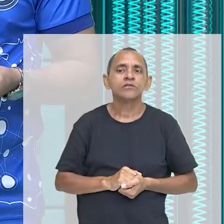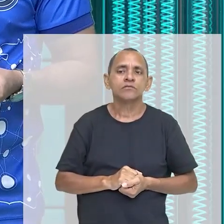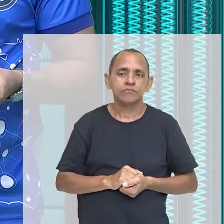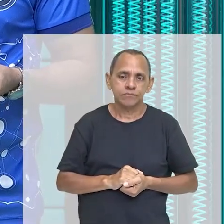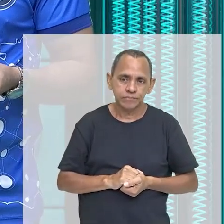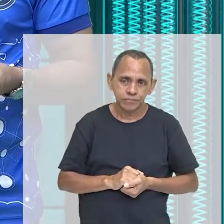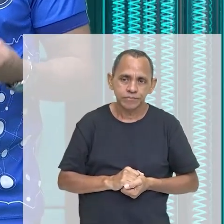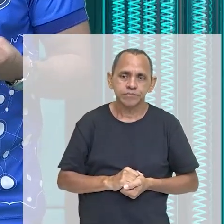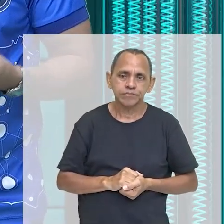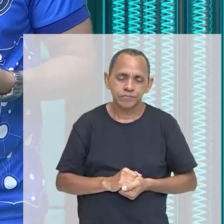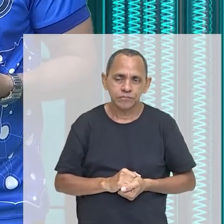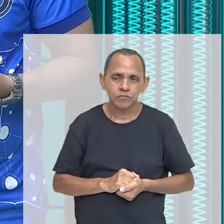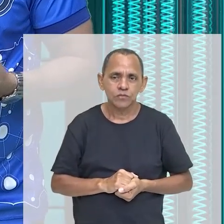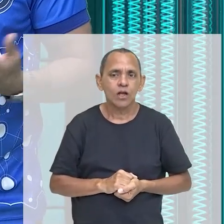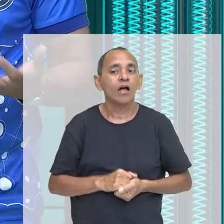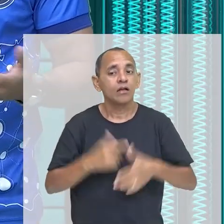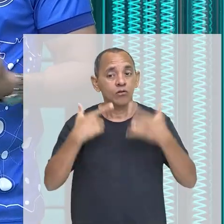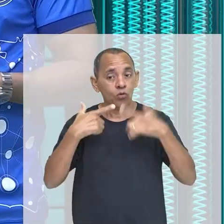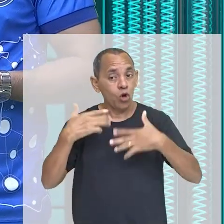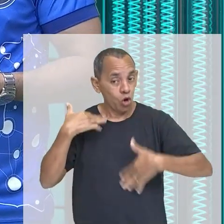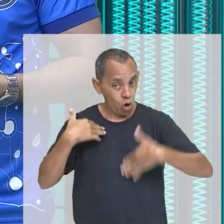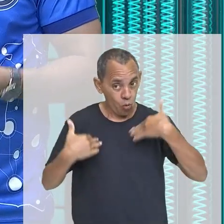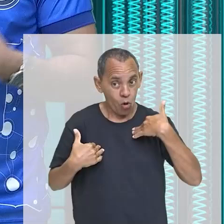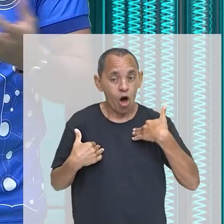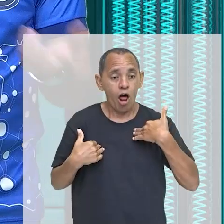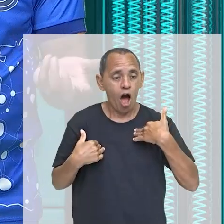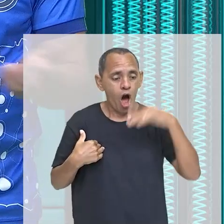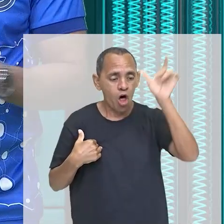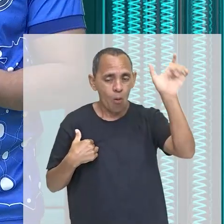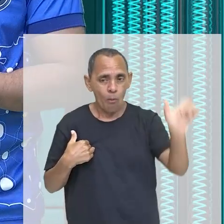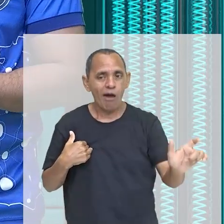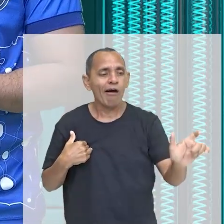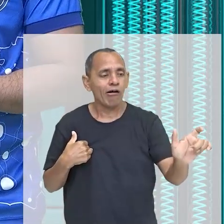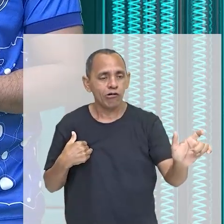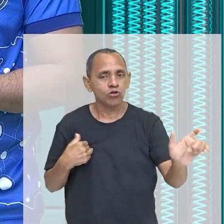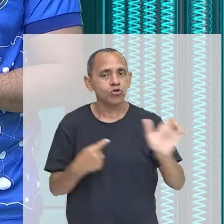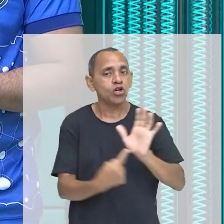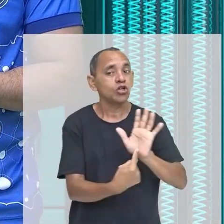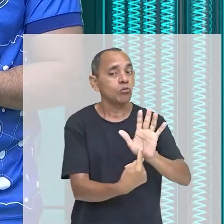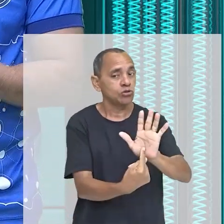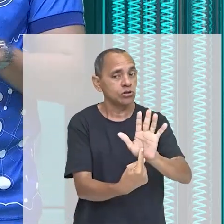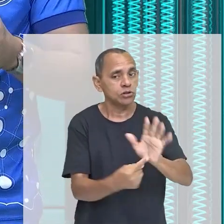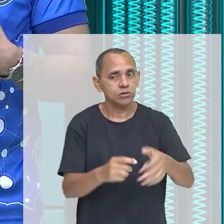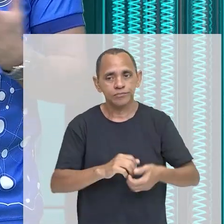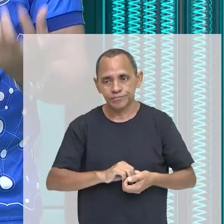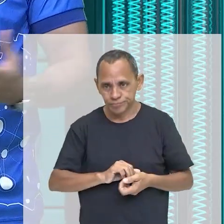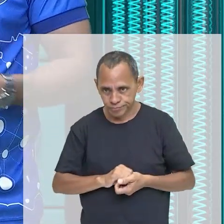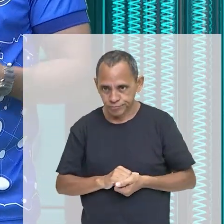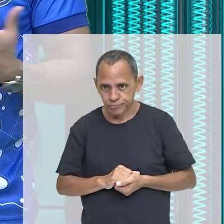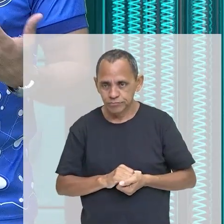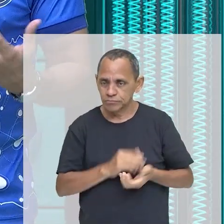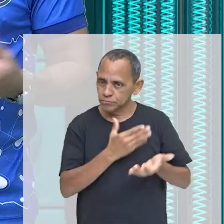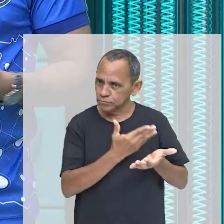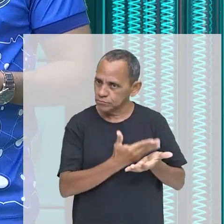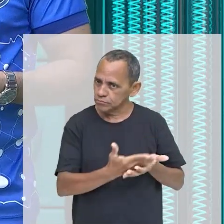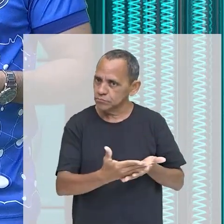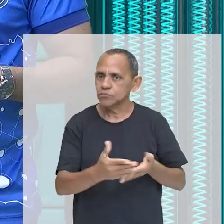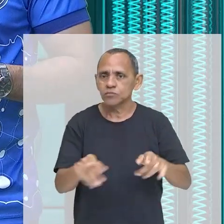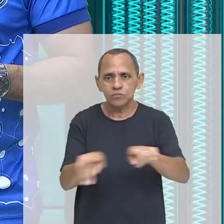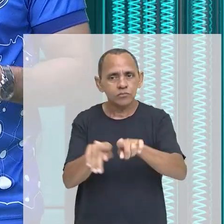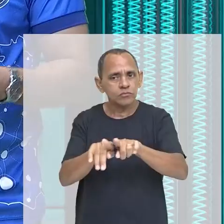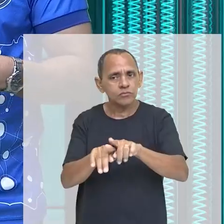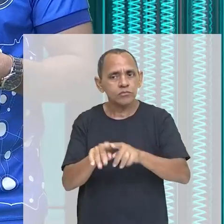perceber qual é o que a linguagem corporal desses indivíduos estão apresentando, né? E a partir dali você